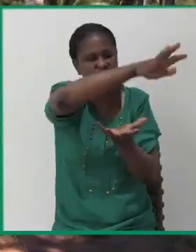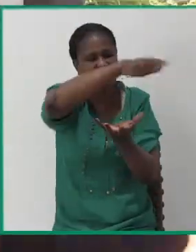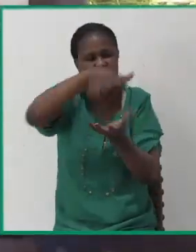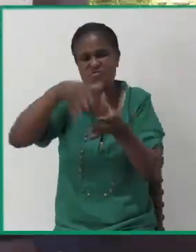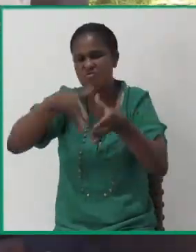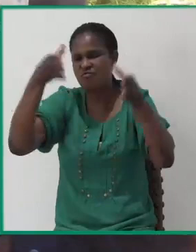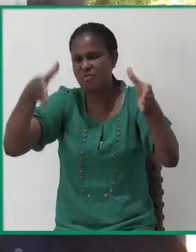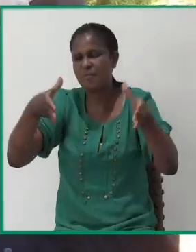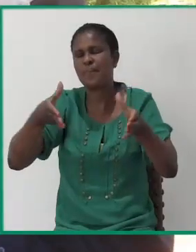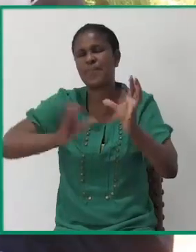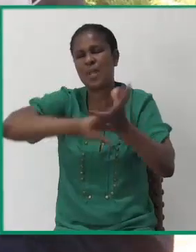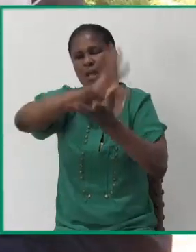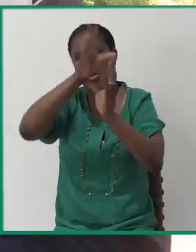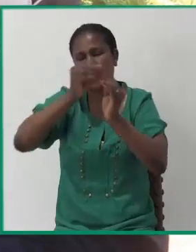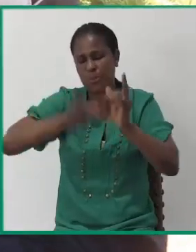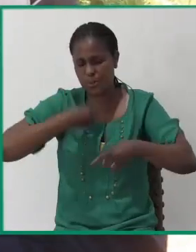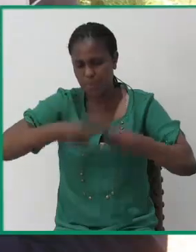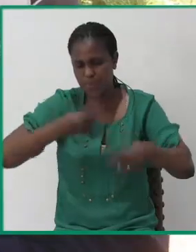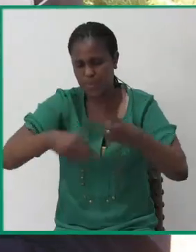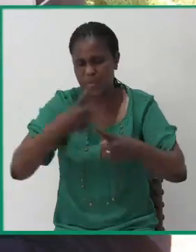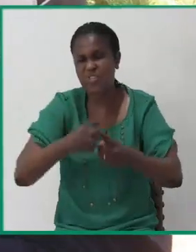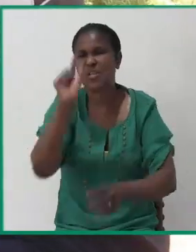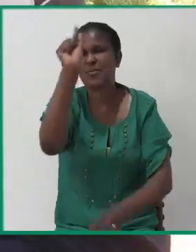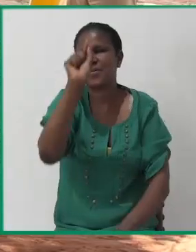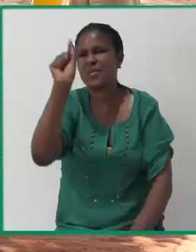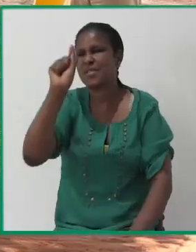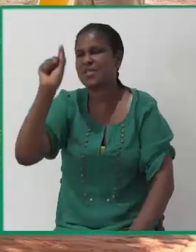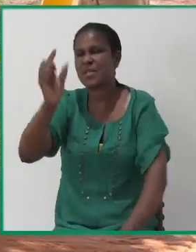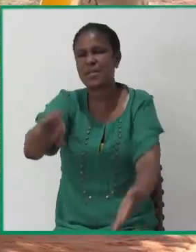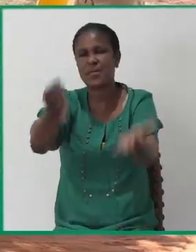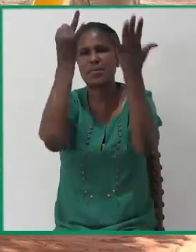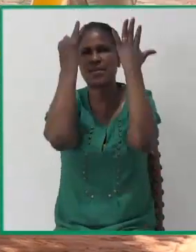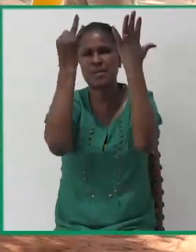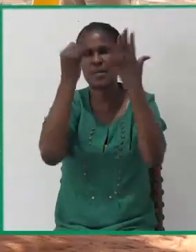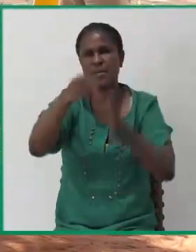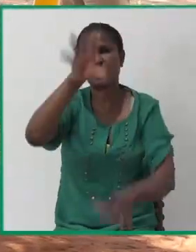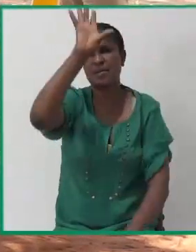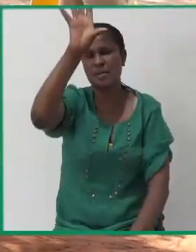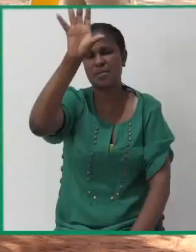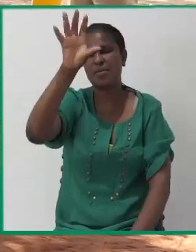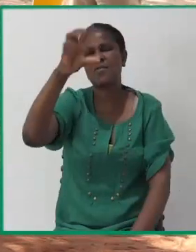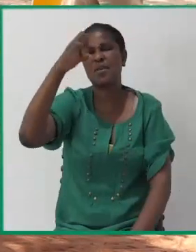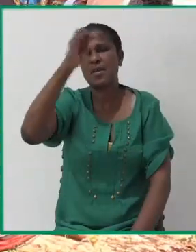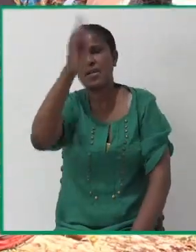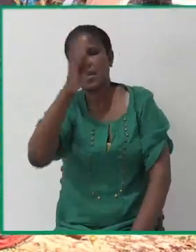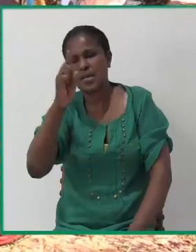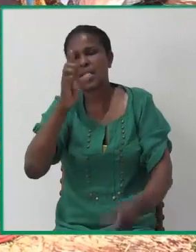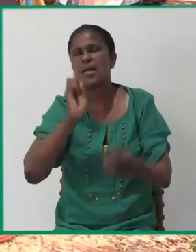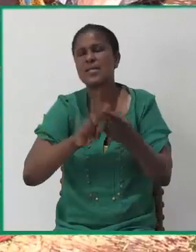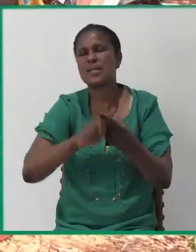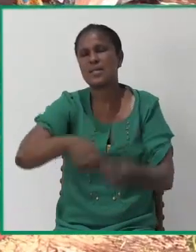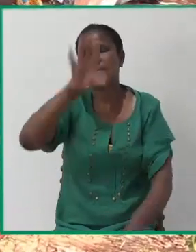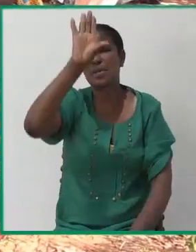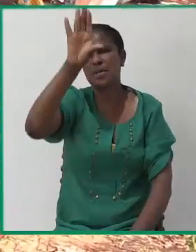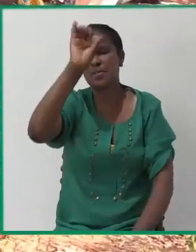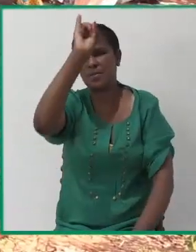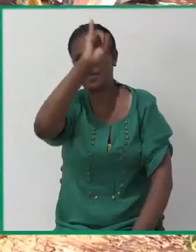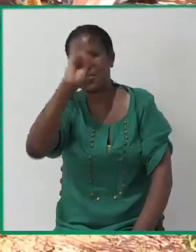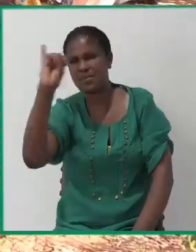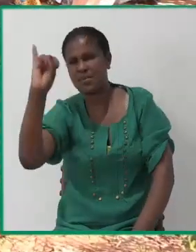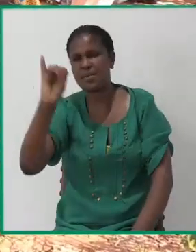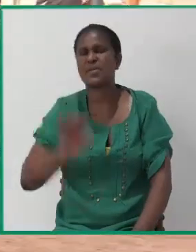muito. Ao todo, o projeto beneficiou 7 distritos, nomeadamente Xongueni e Manjacaze, em Gaza, Zavala,